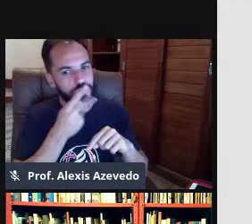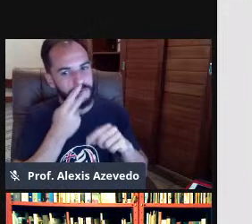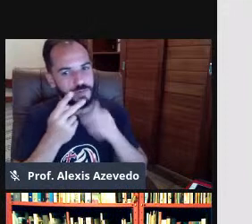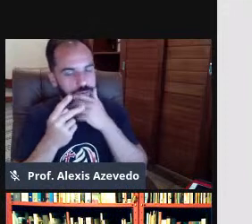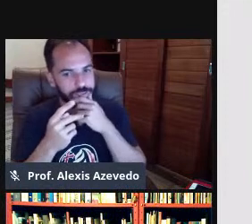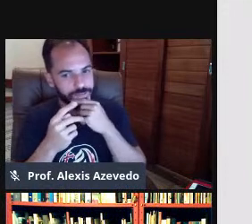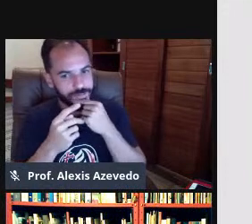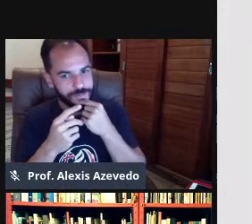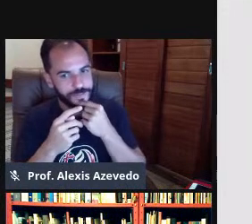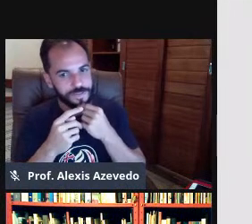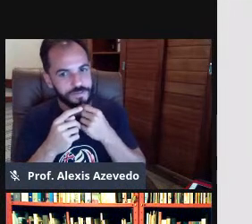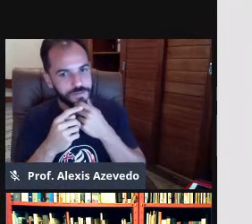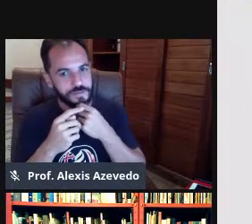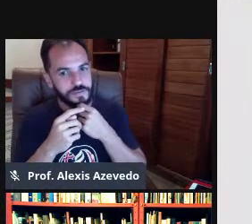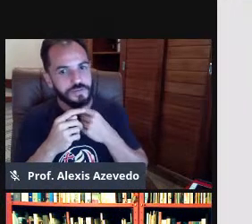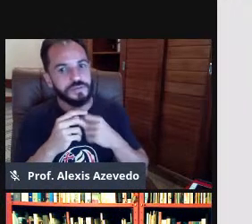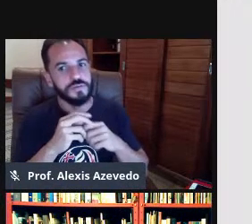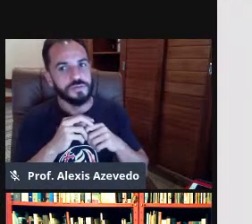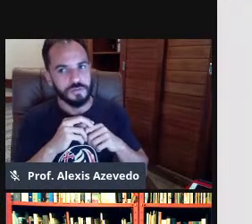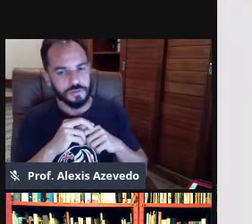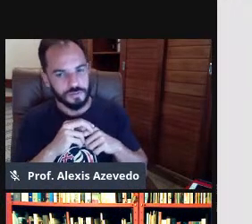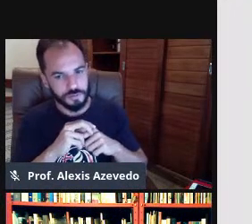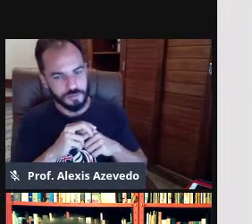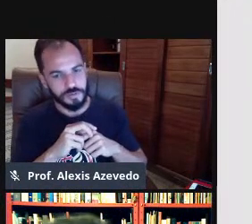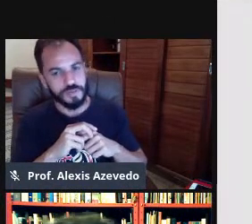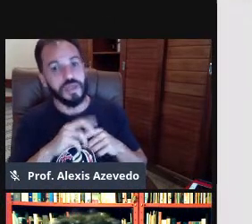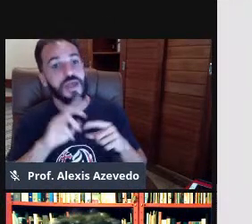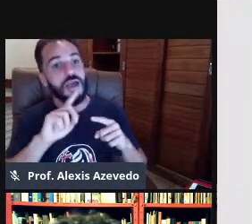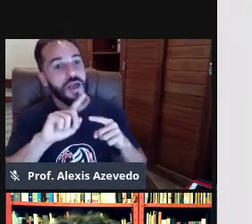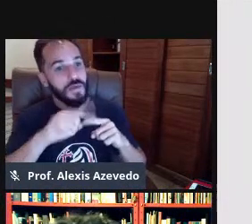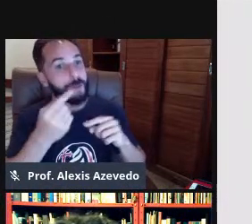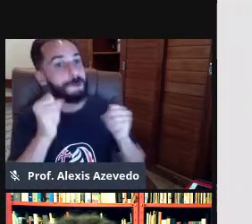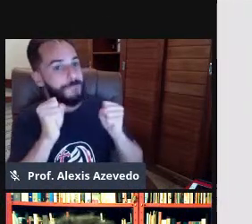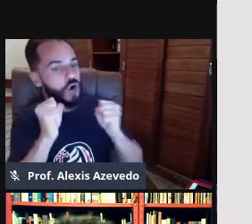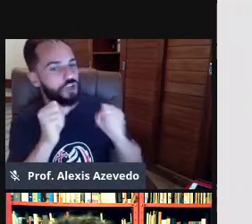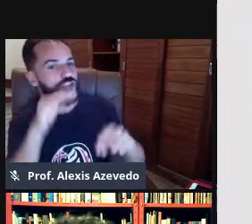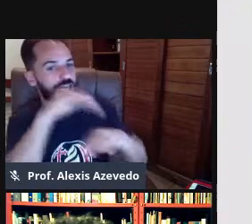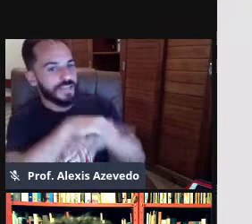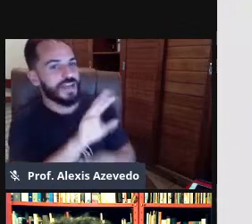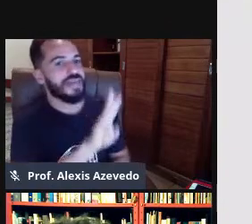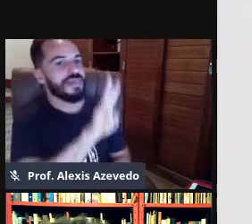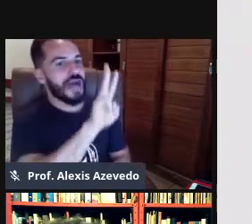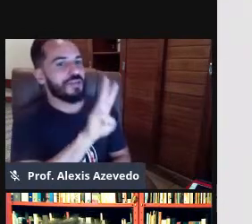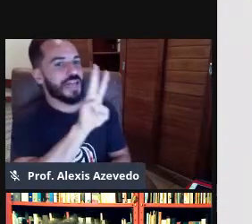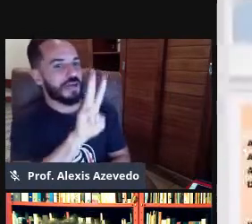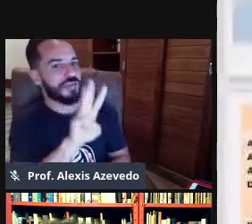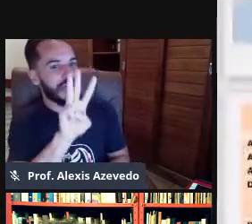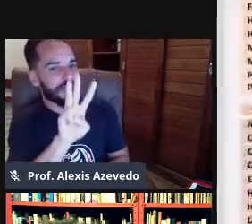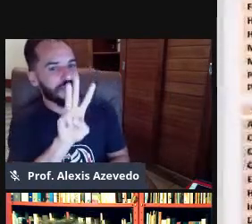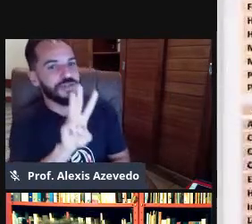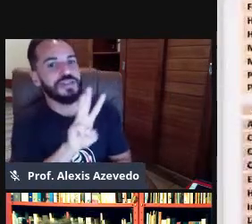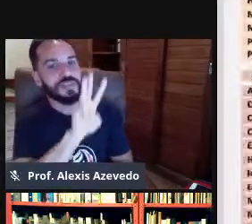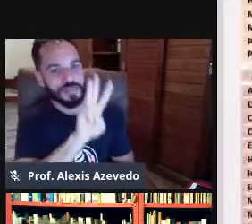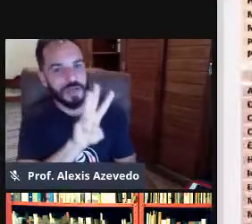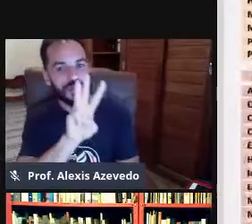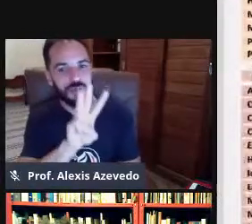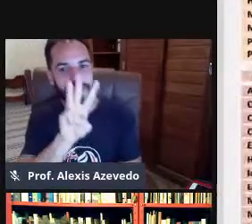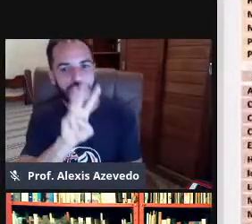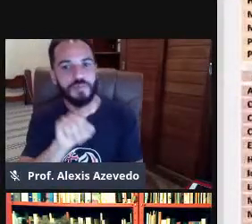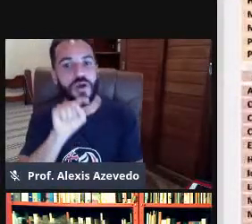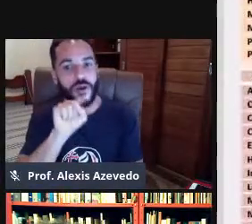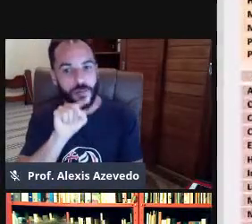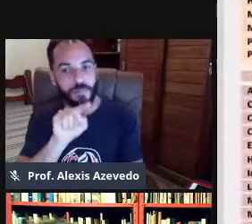ir ao site da UENG, né? Ao site da UENG, está escrito aqui embaixo, e você vai